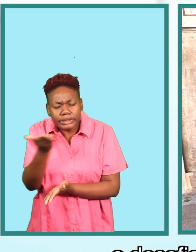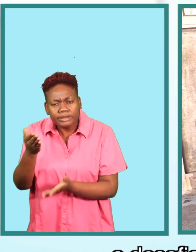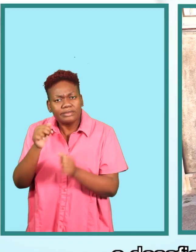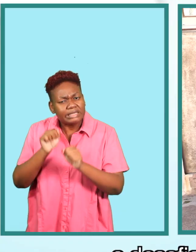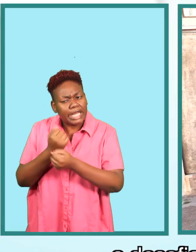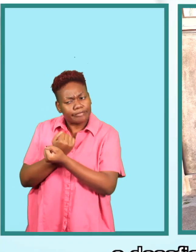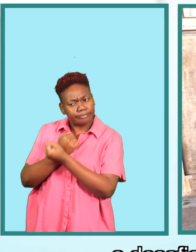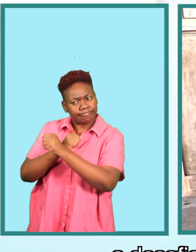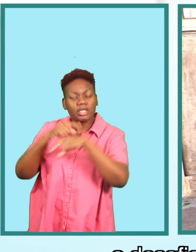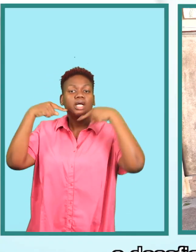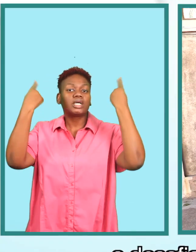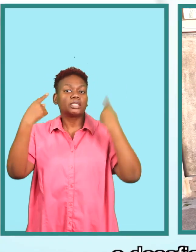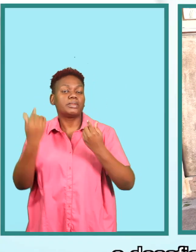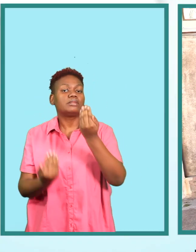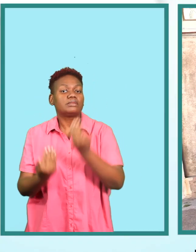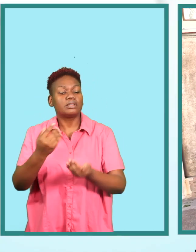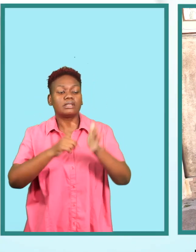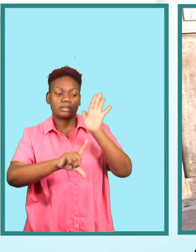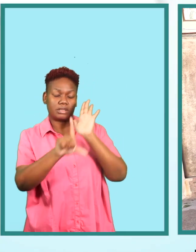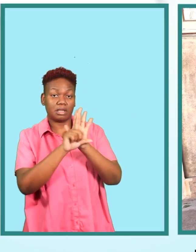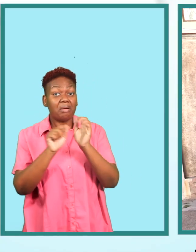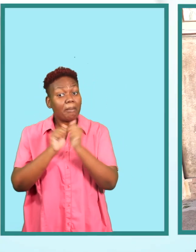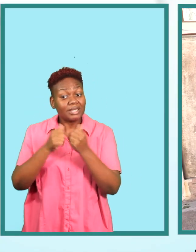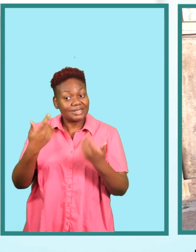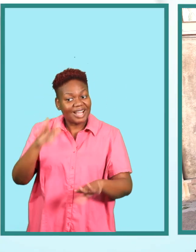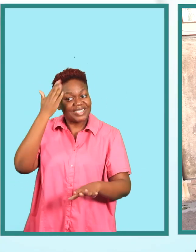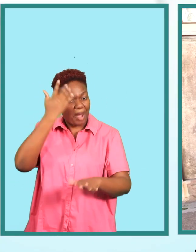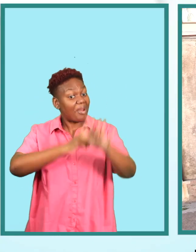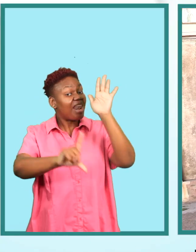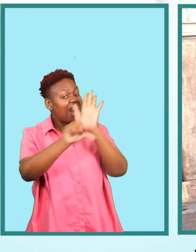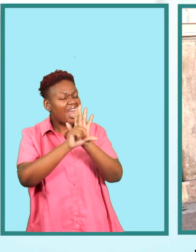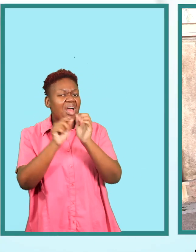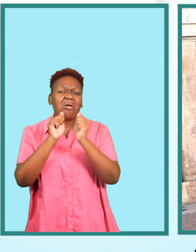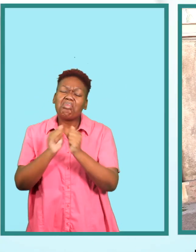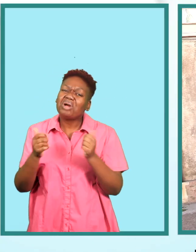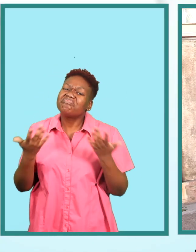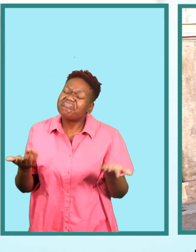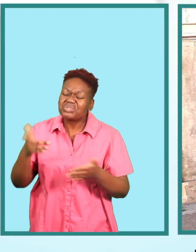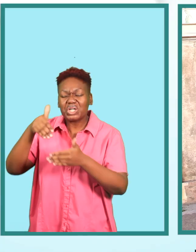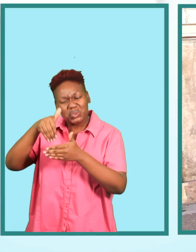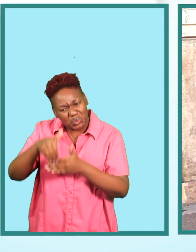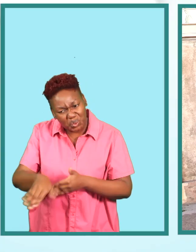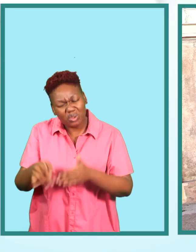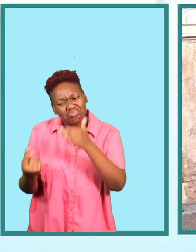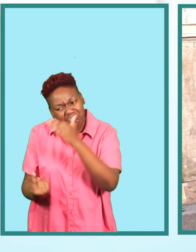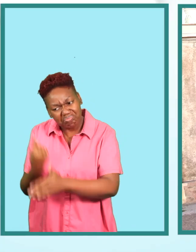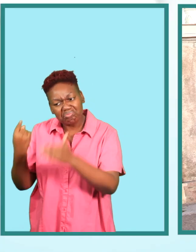culturais, pobreza e o desconhecimento da legislação continuam a perpetuar o problema.